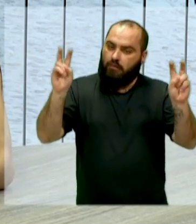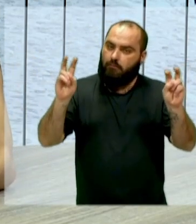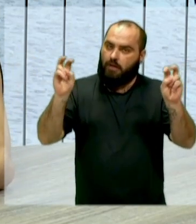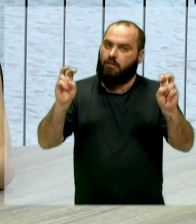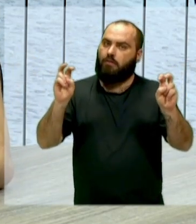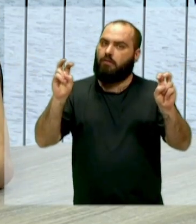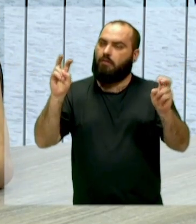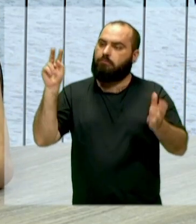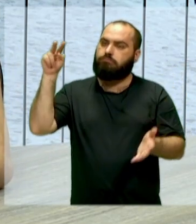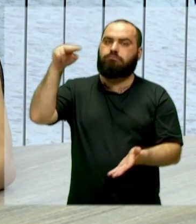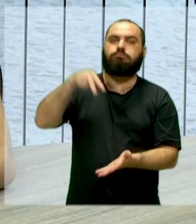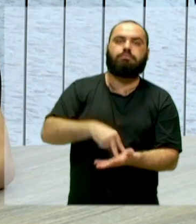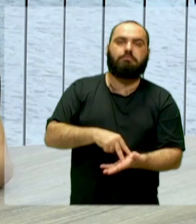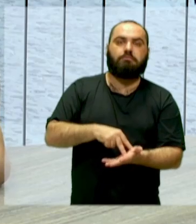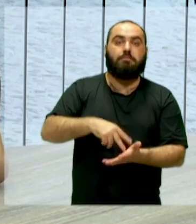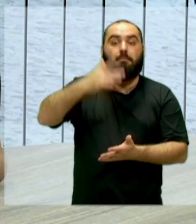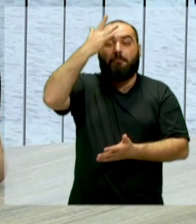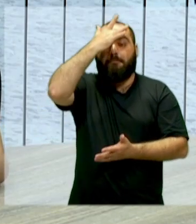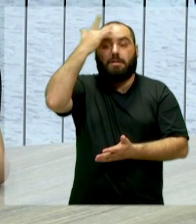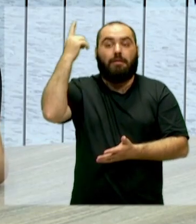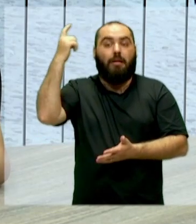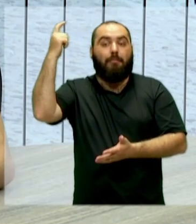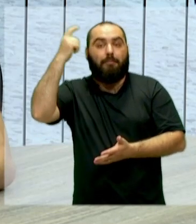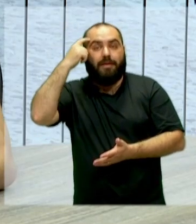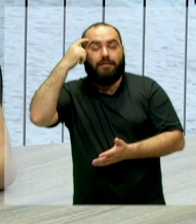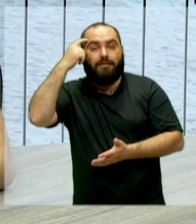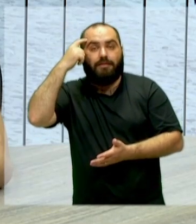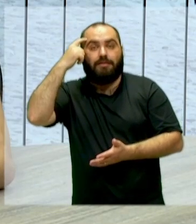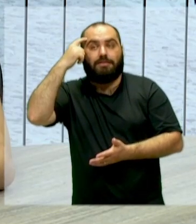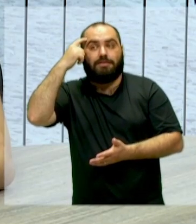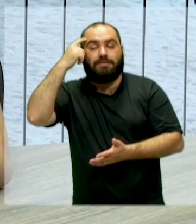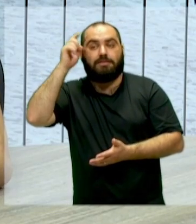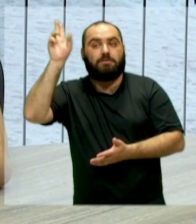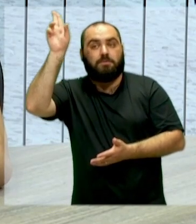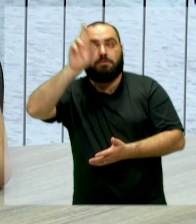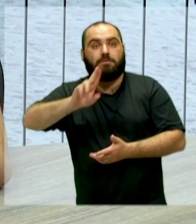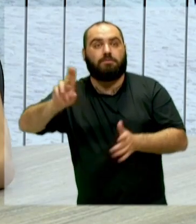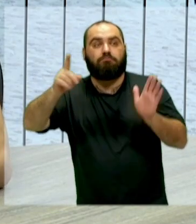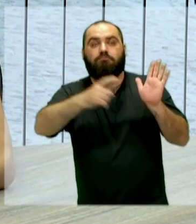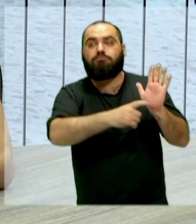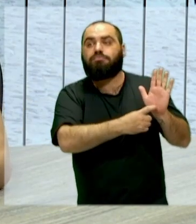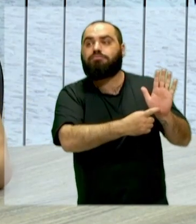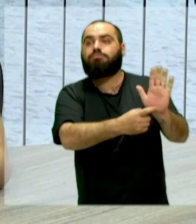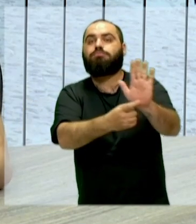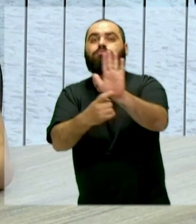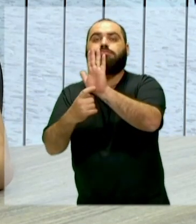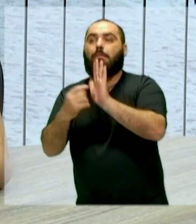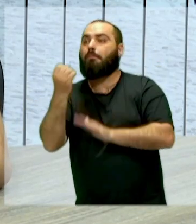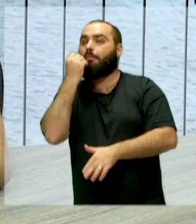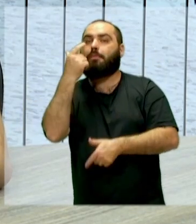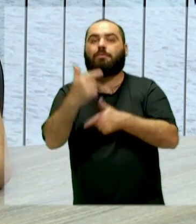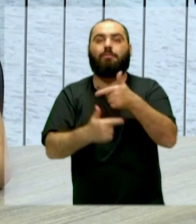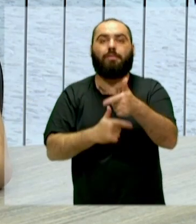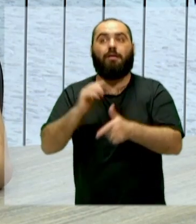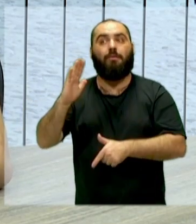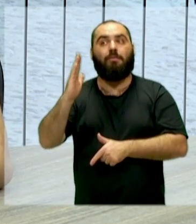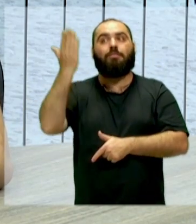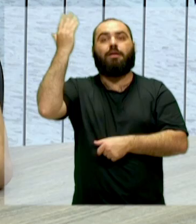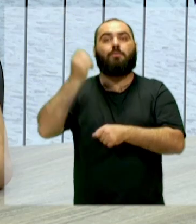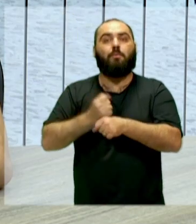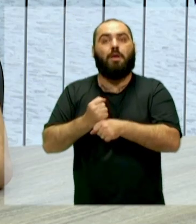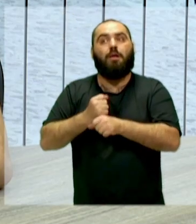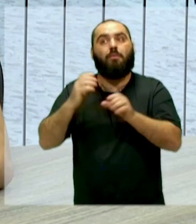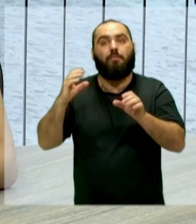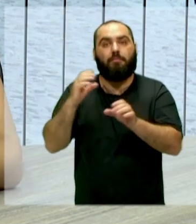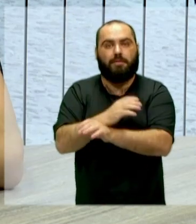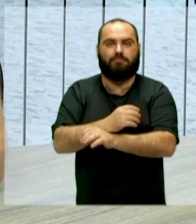fazer com que as pessoas pensam e usem também a semana Lixo Zero como uma vitrine dessas boas práticas que já acontecem durante o ano todo né